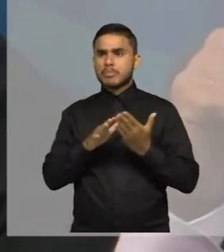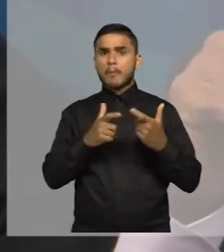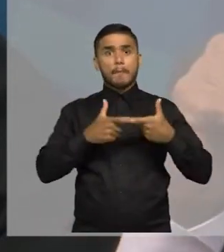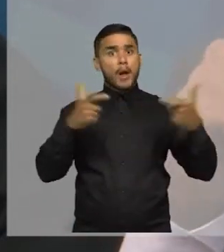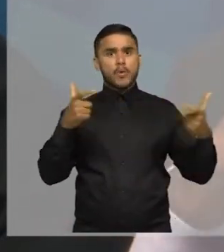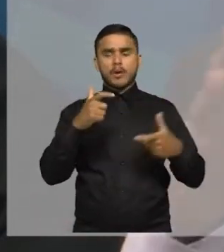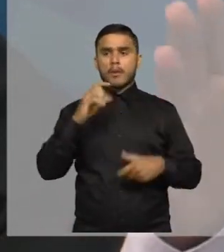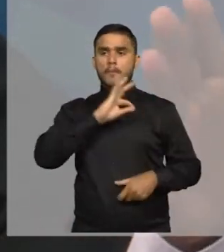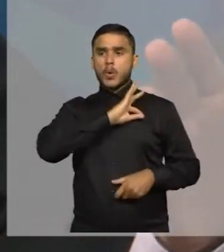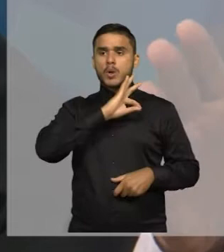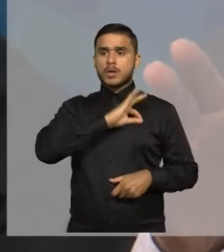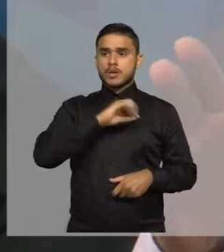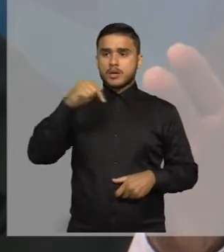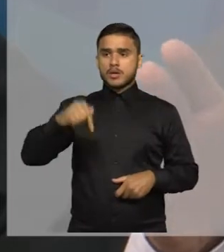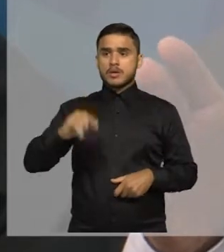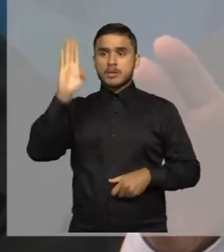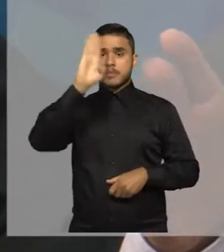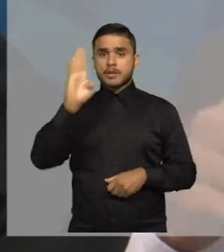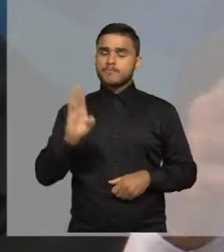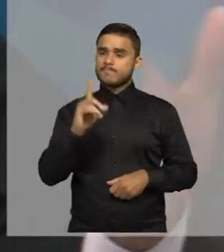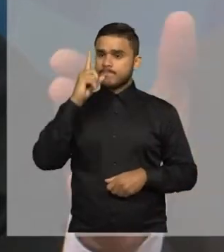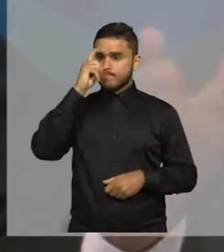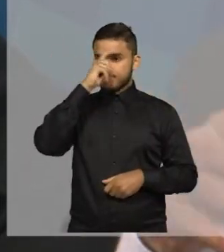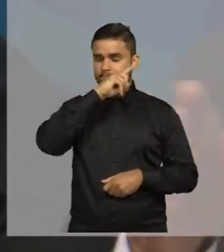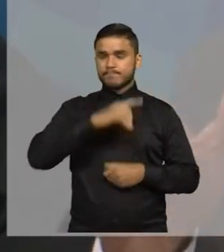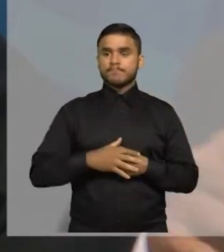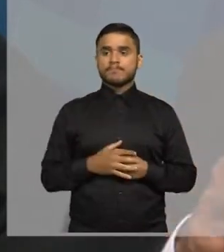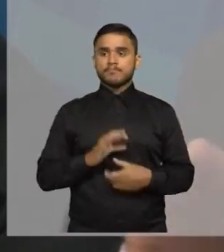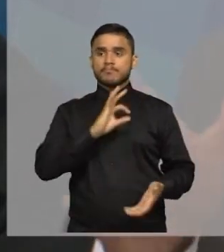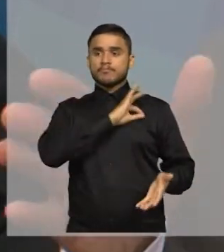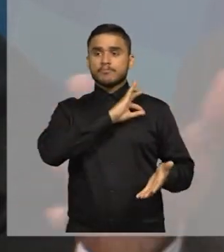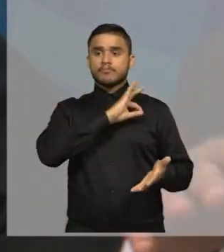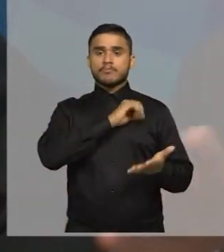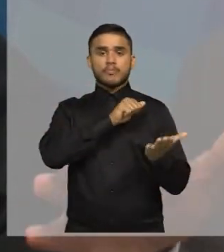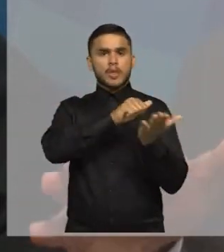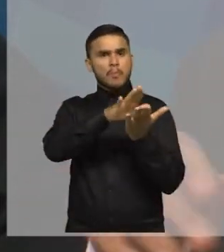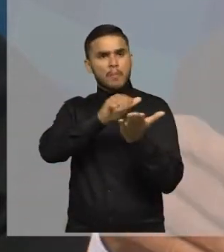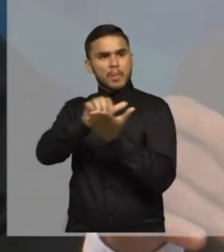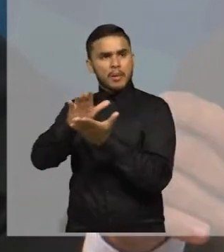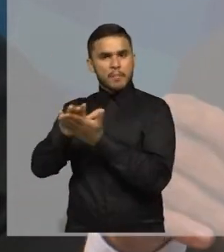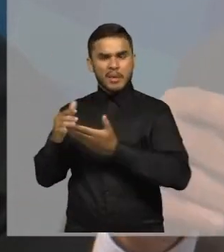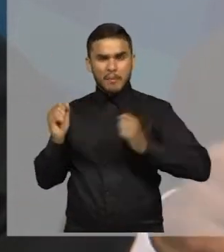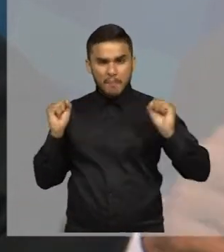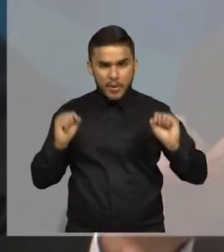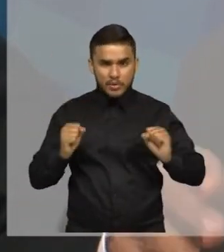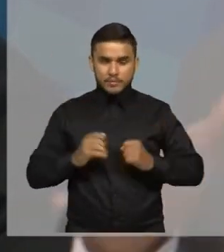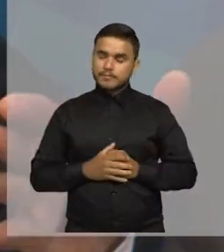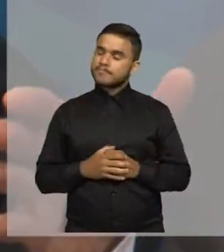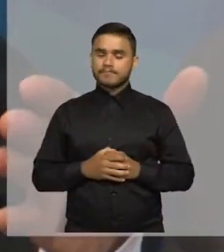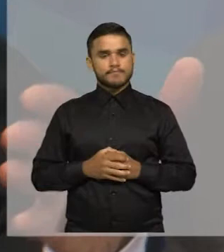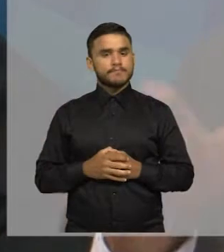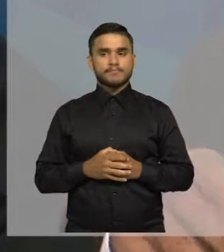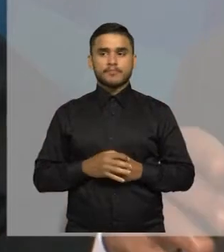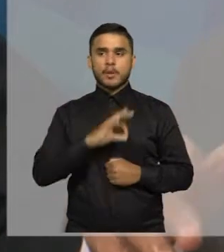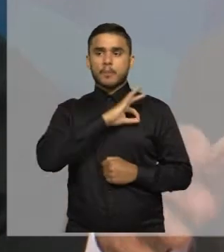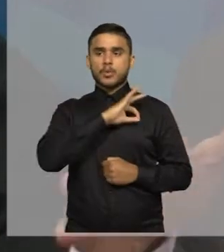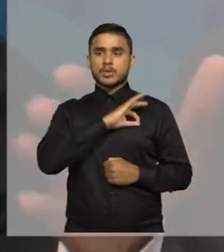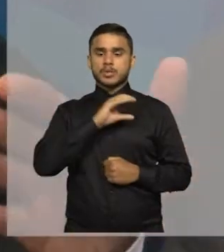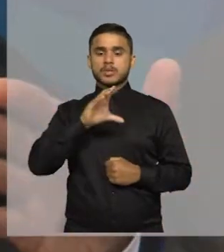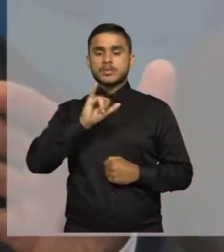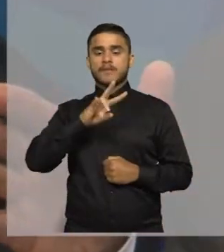polícia. No Brasil isso é difícil de se fazer, porque policial não pode ser demitido assim. O Polícia Civil é funcionário